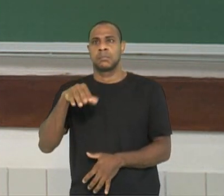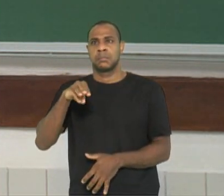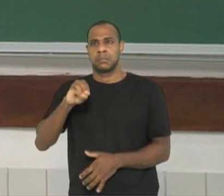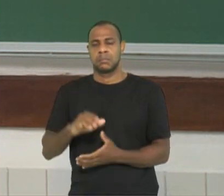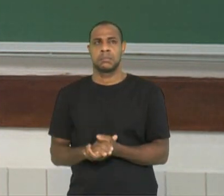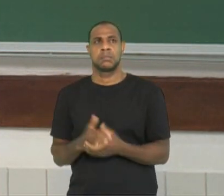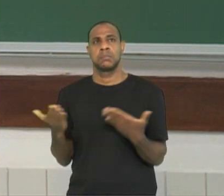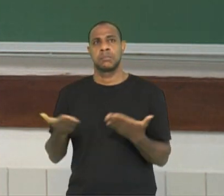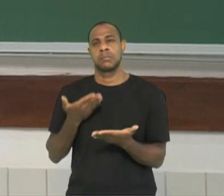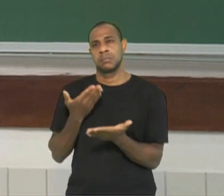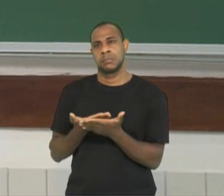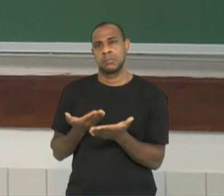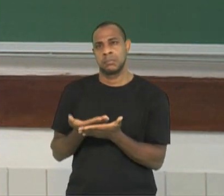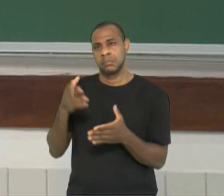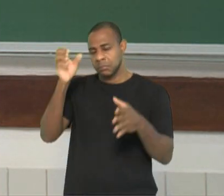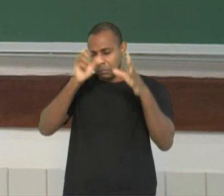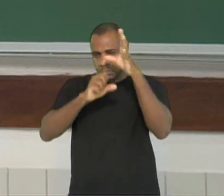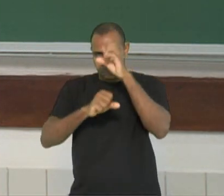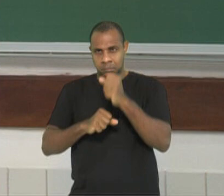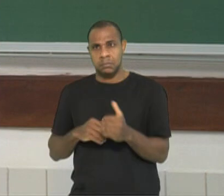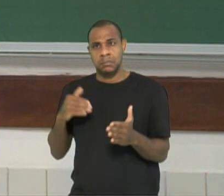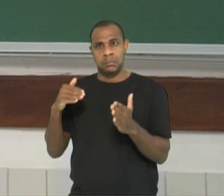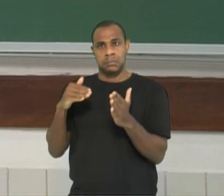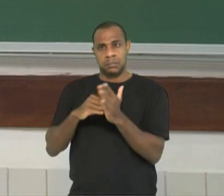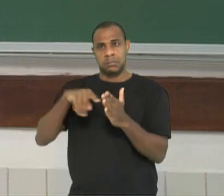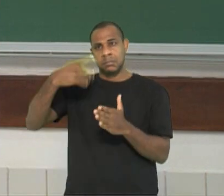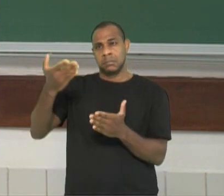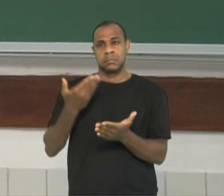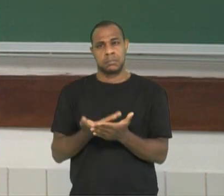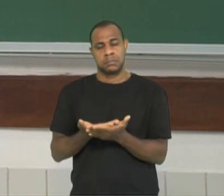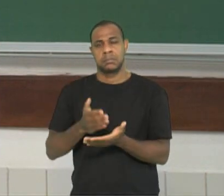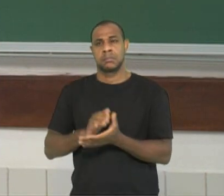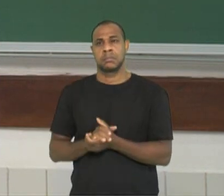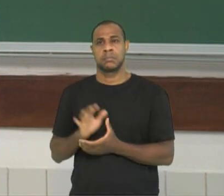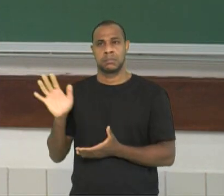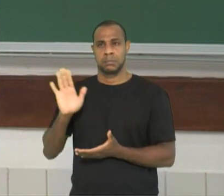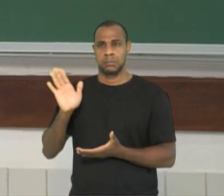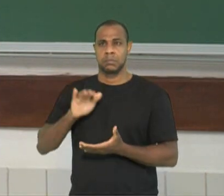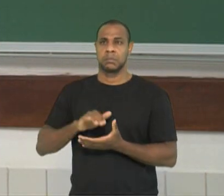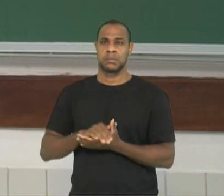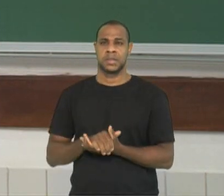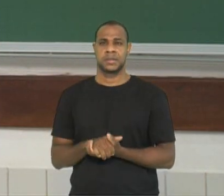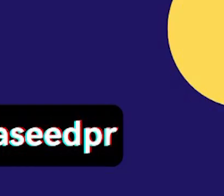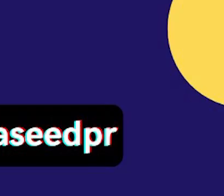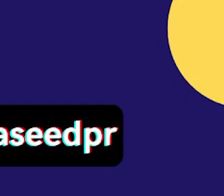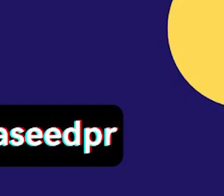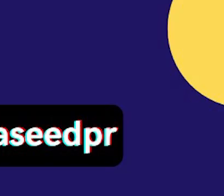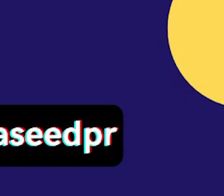proveitosa, tenha aprendido bastante. Se encontramos na próxima aula e até lá. Tchau, tchau, gente.